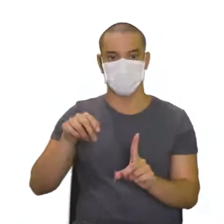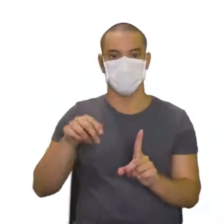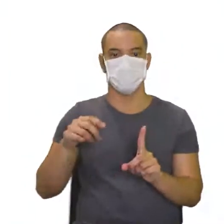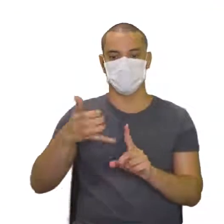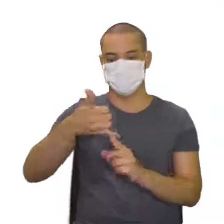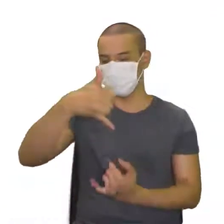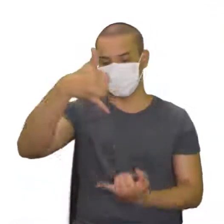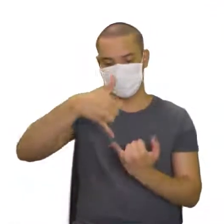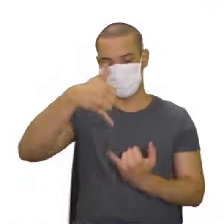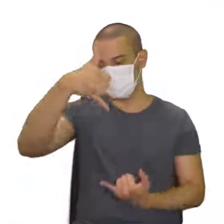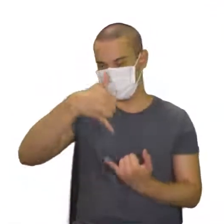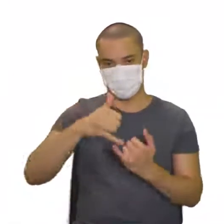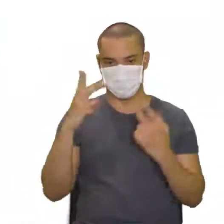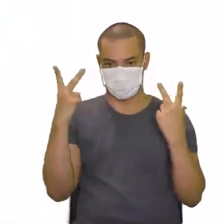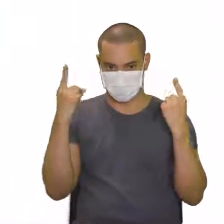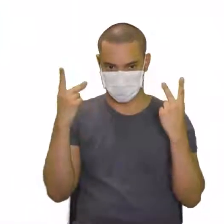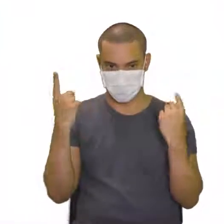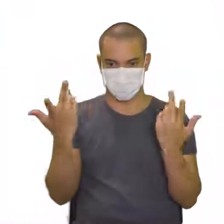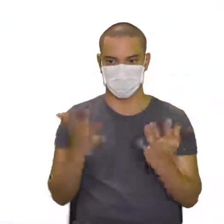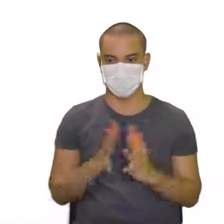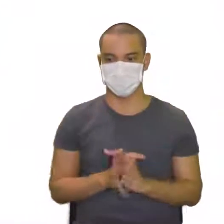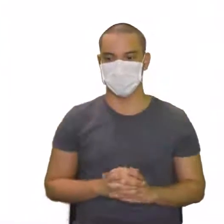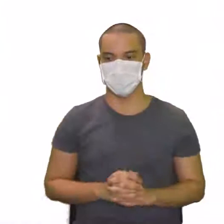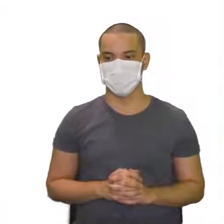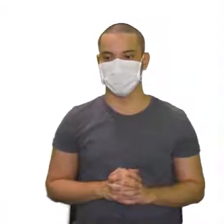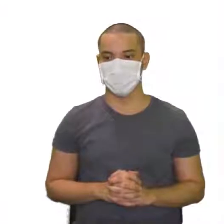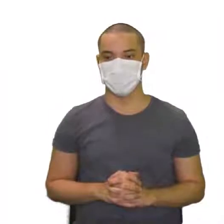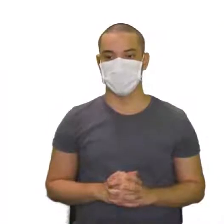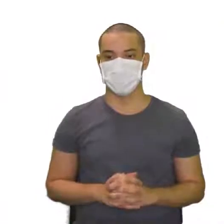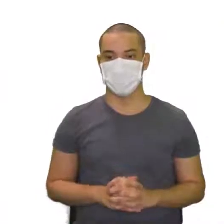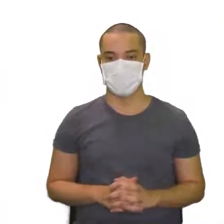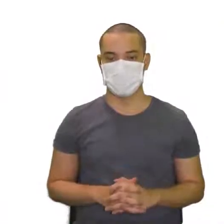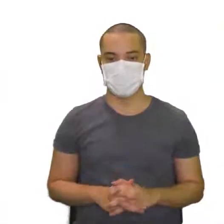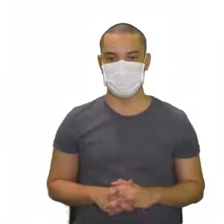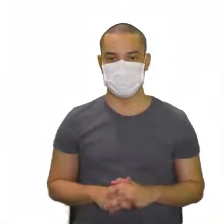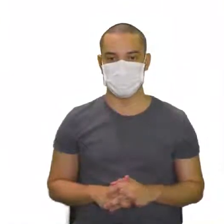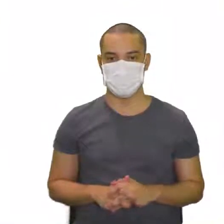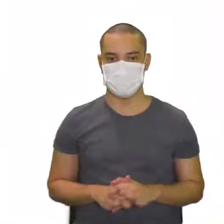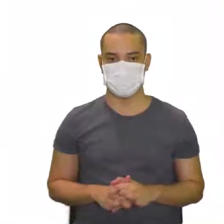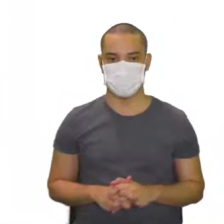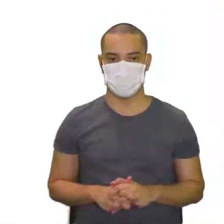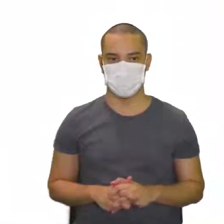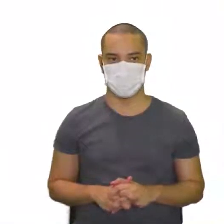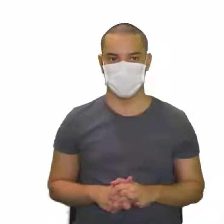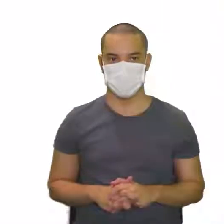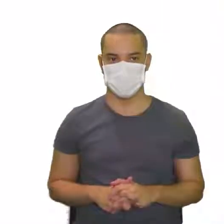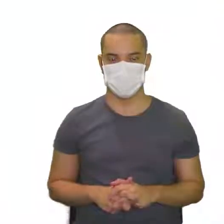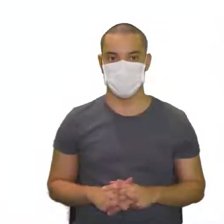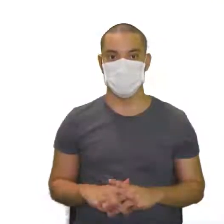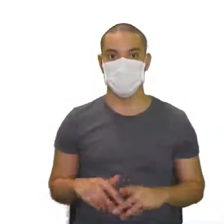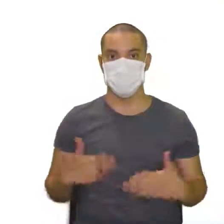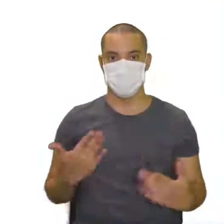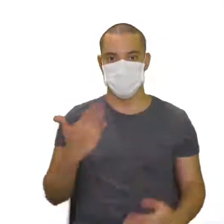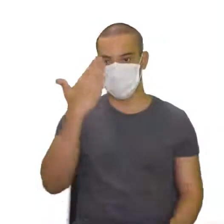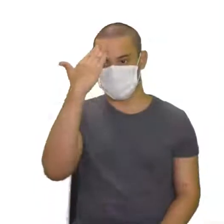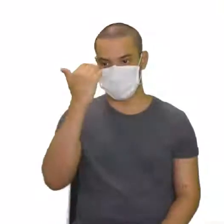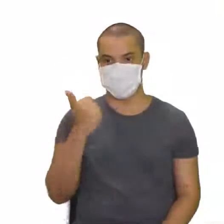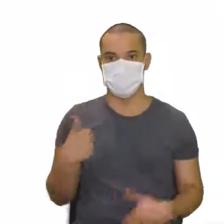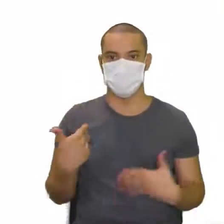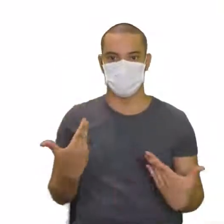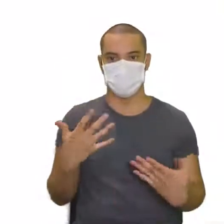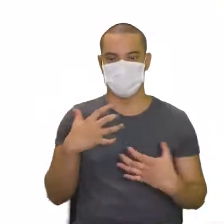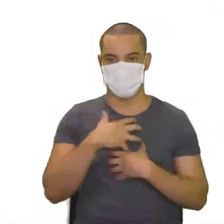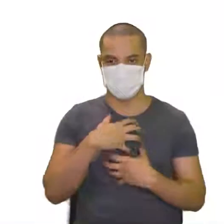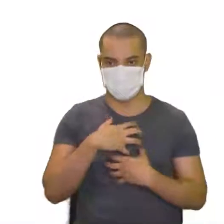tá bom? Então, galerinha, vocês viram, vamos continuar aqui. Olha só. Para sabermos qual o sentido do